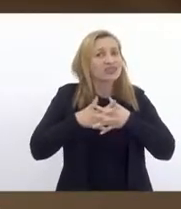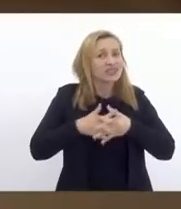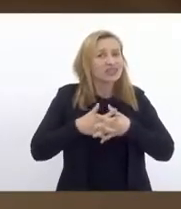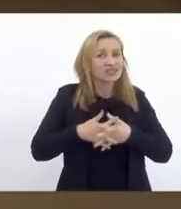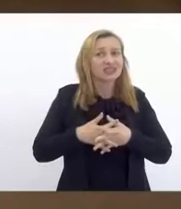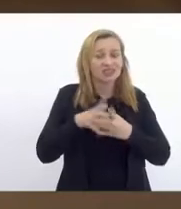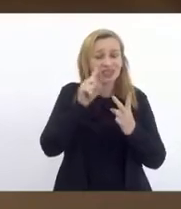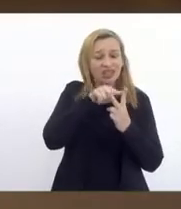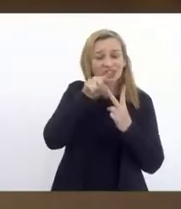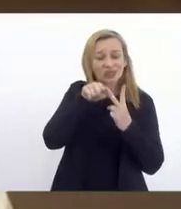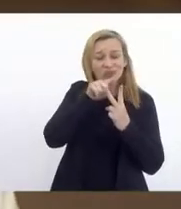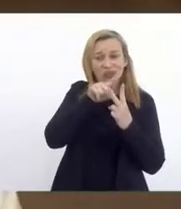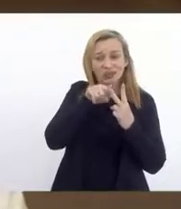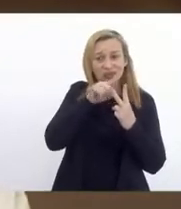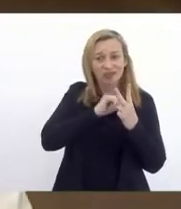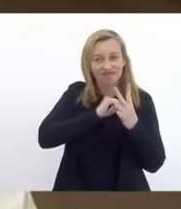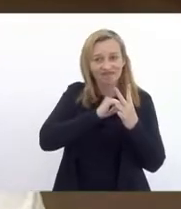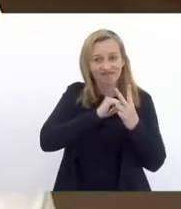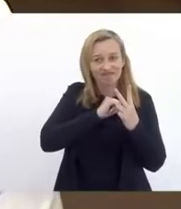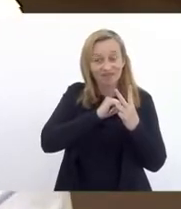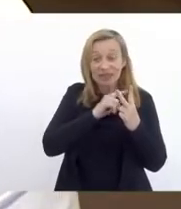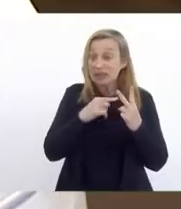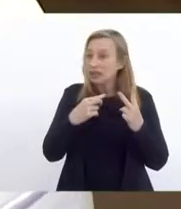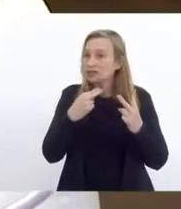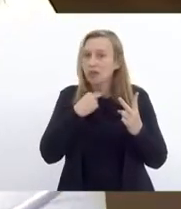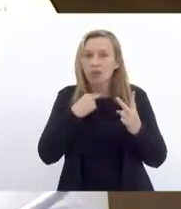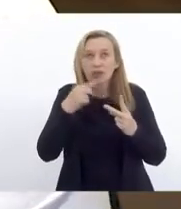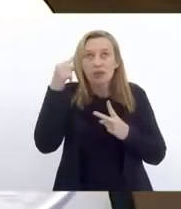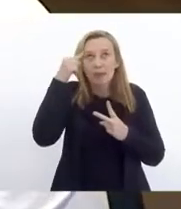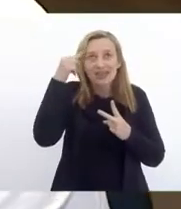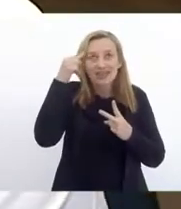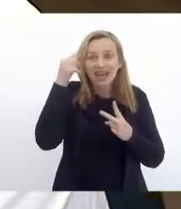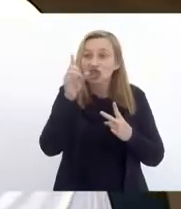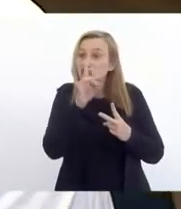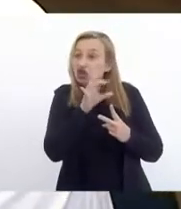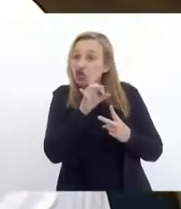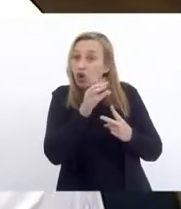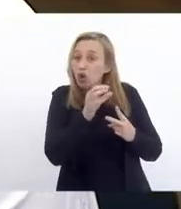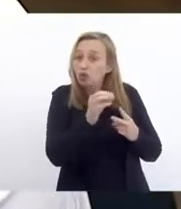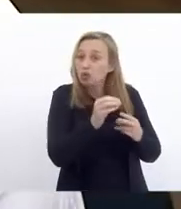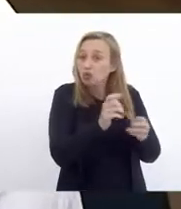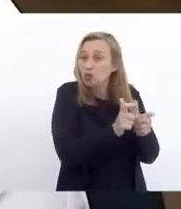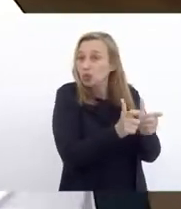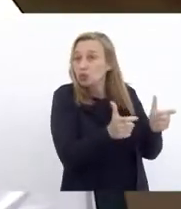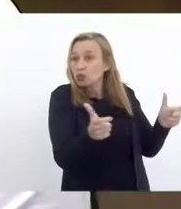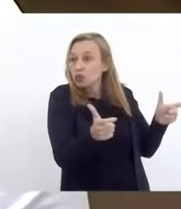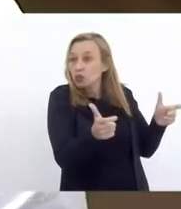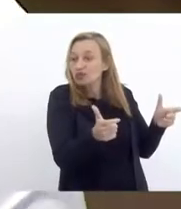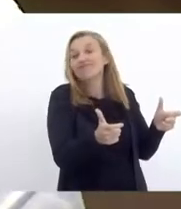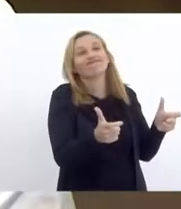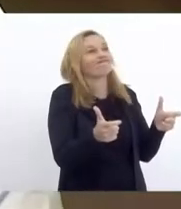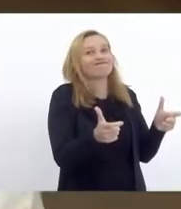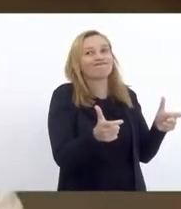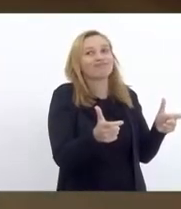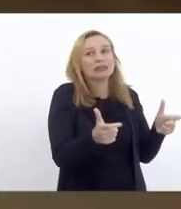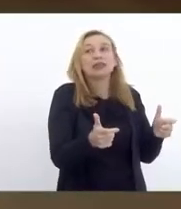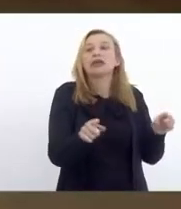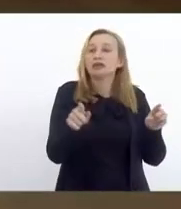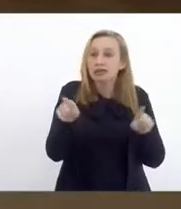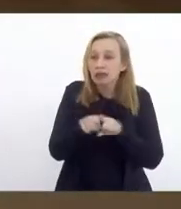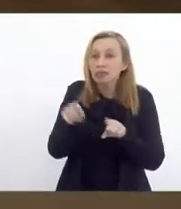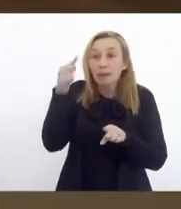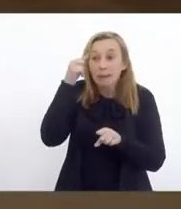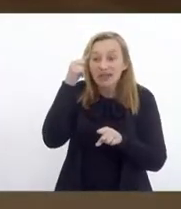duas nomenclaturas. A gente não pode pensar somente no crescimento, né? A gente tem que pensar